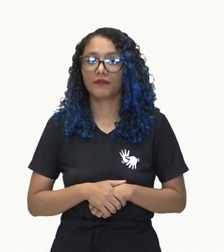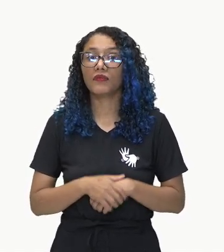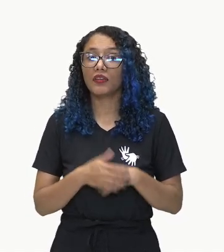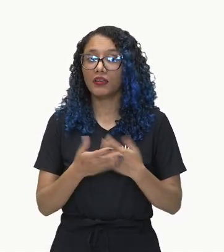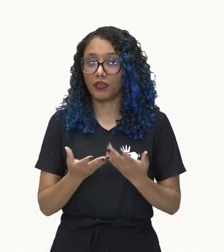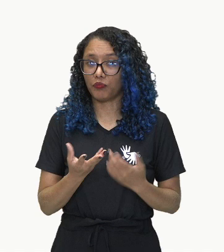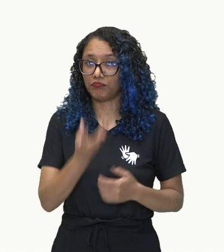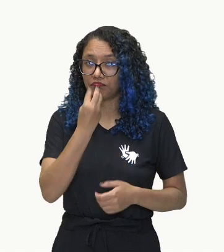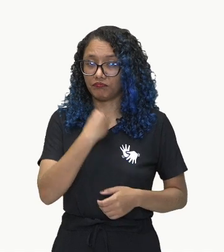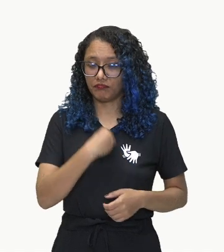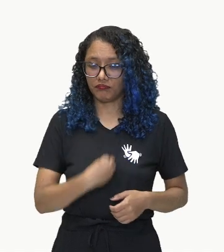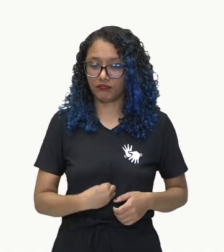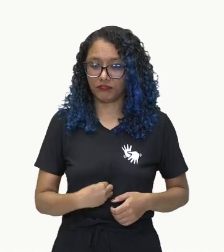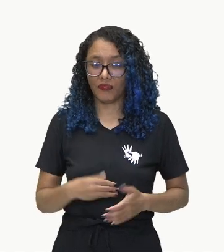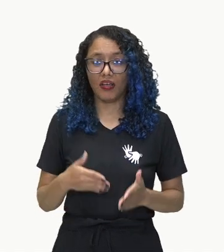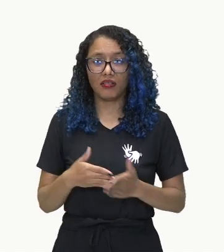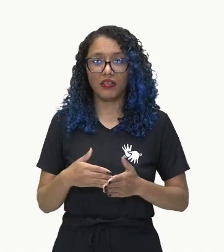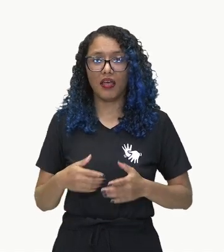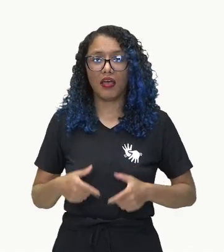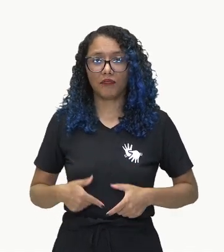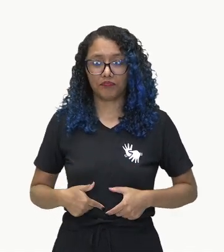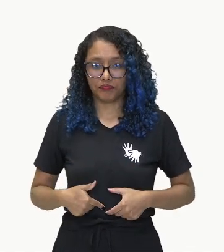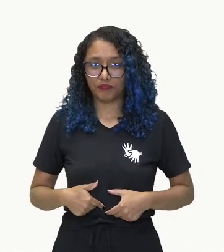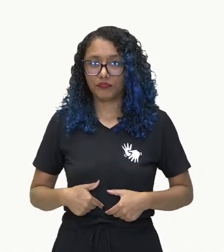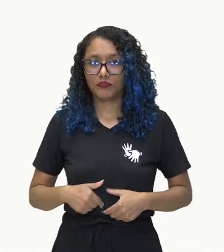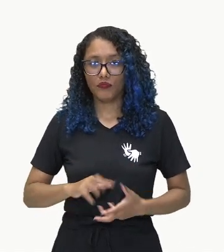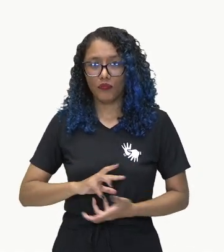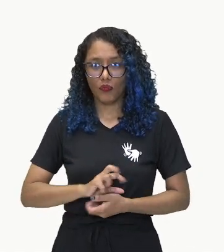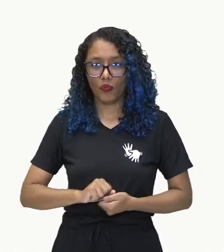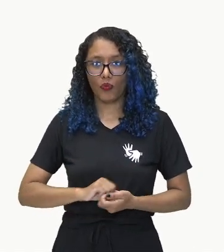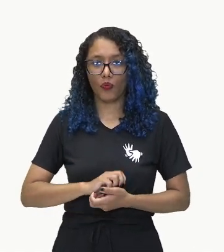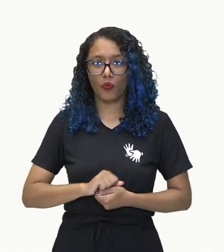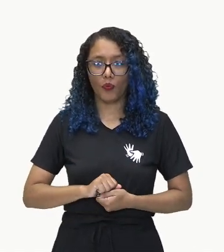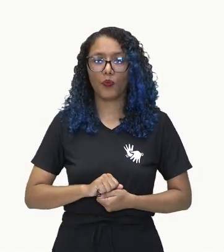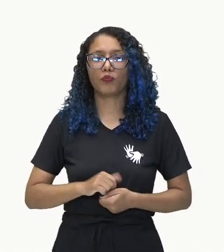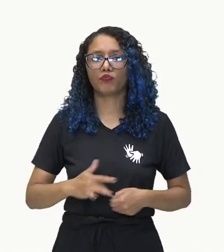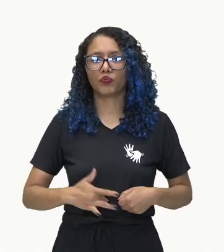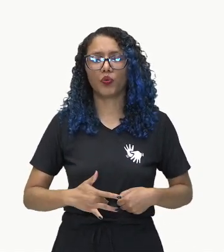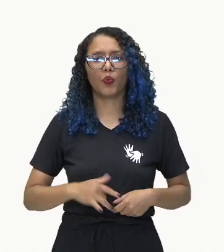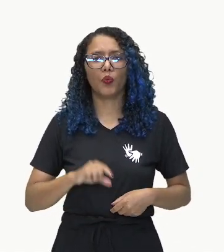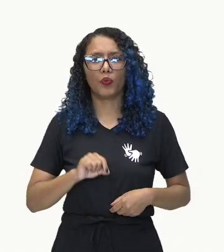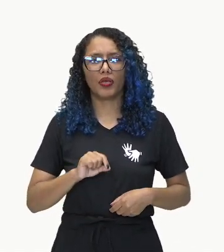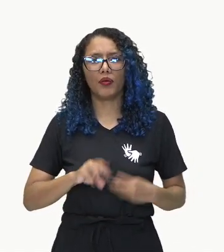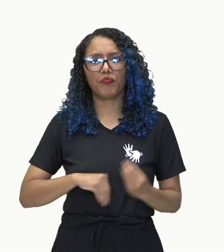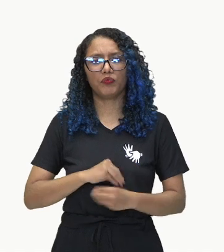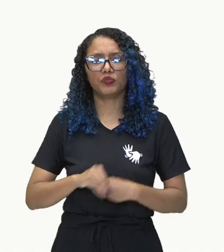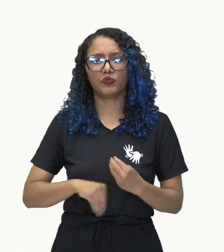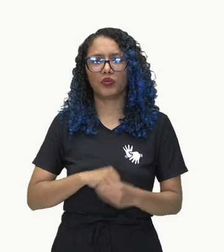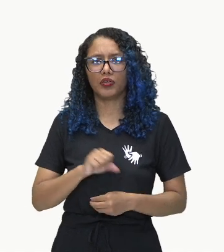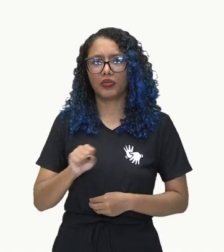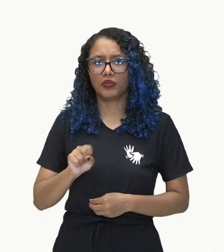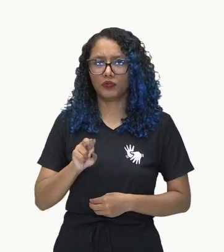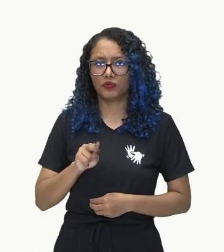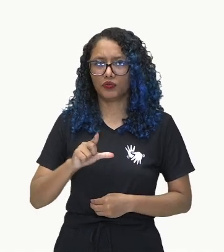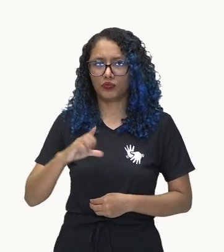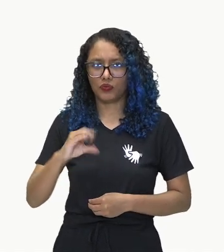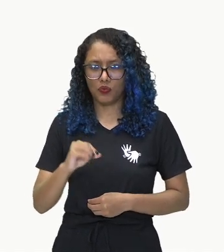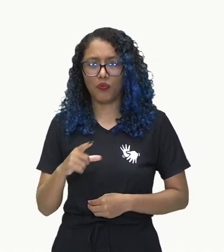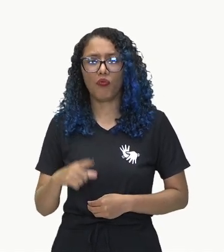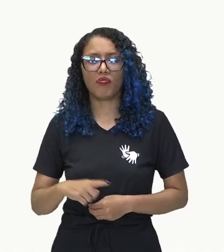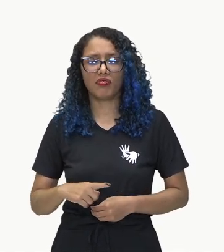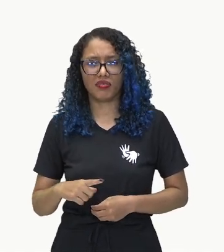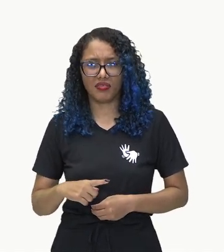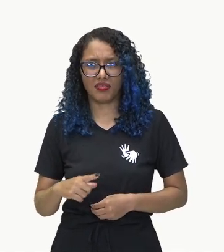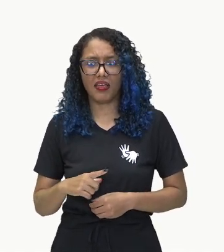estômago, o alimento é misturado com sucos gástricos que contêm o ácido clorídrico e